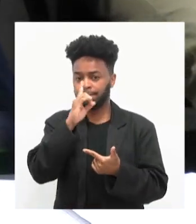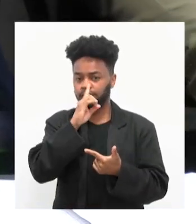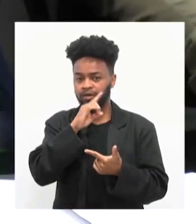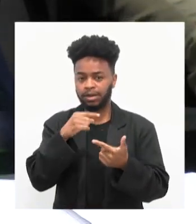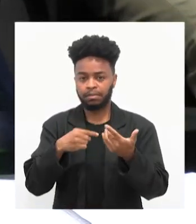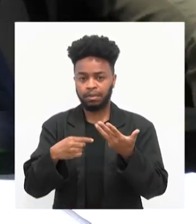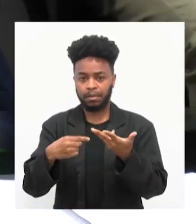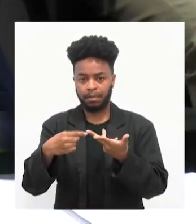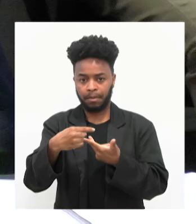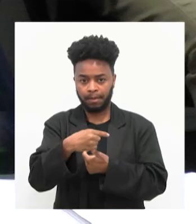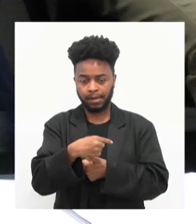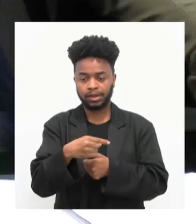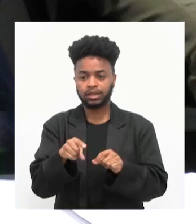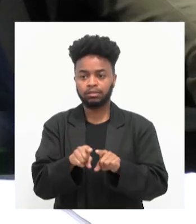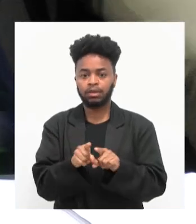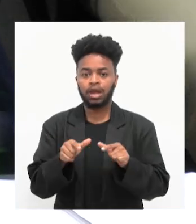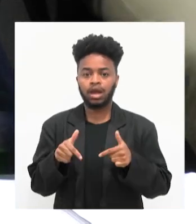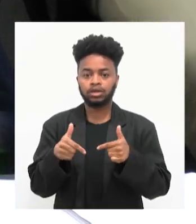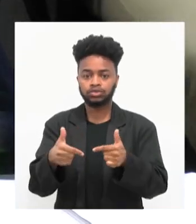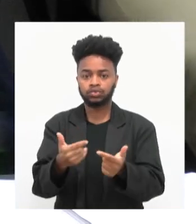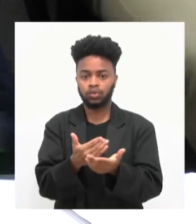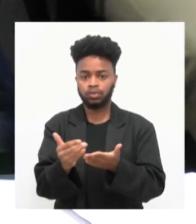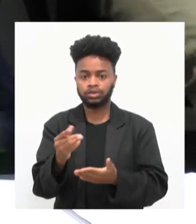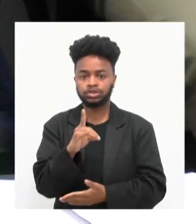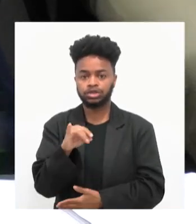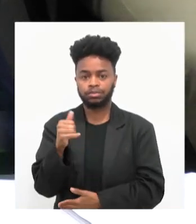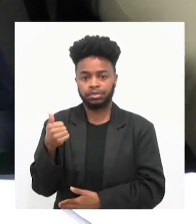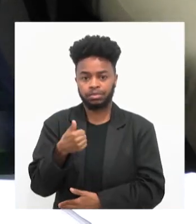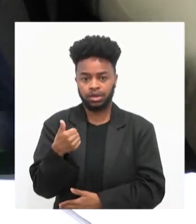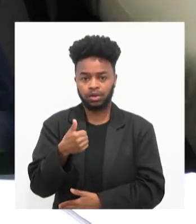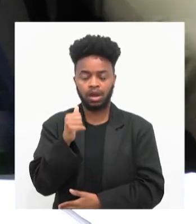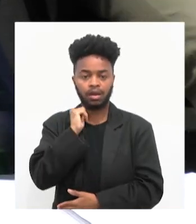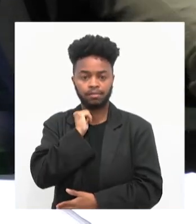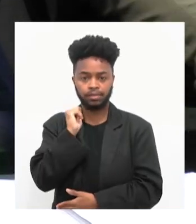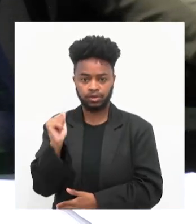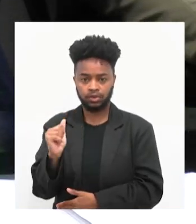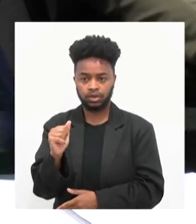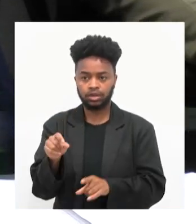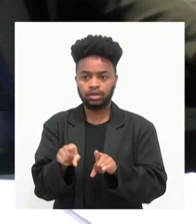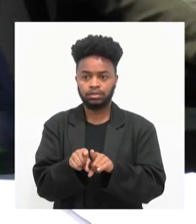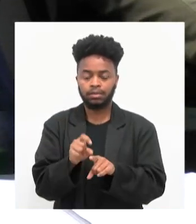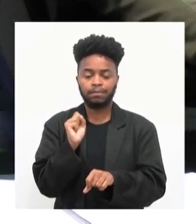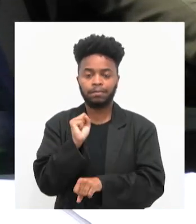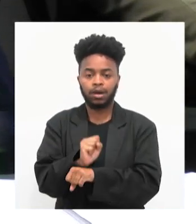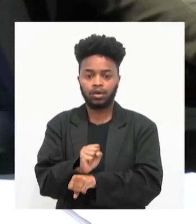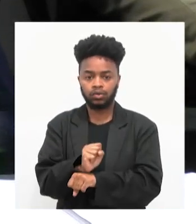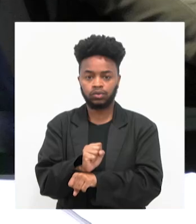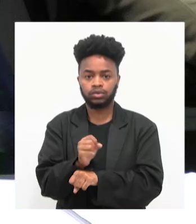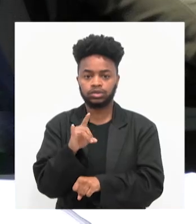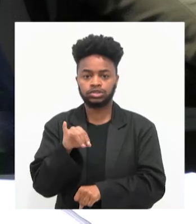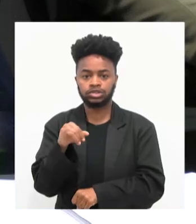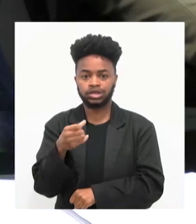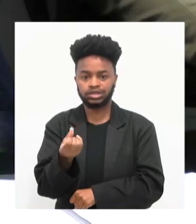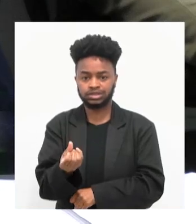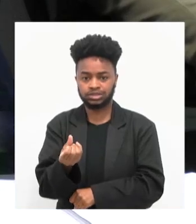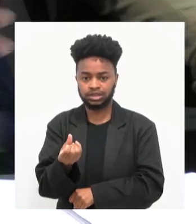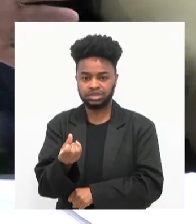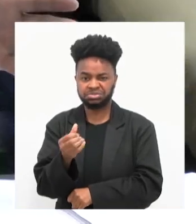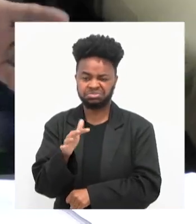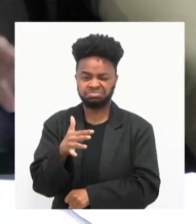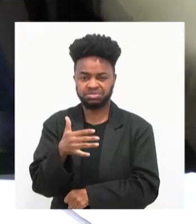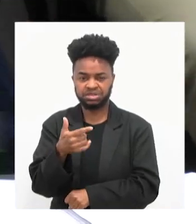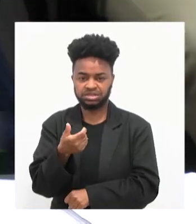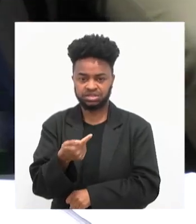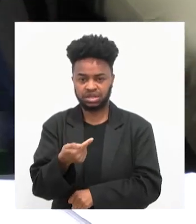irregularidades. Certo. As operações elas começaram dia 1º de abril e foi interrompida no dia 7 de maio, quando